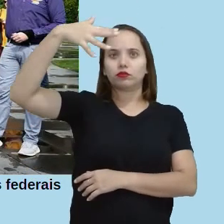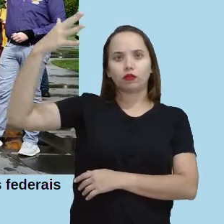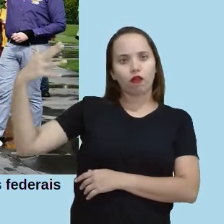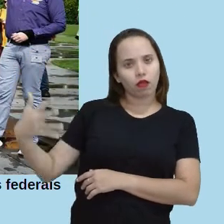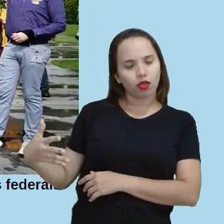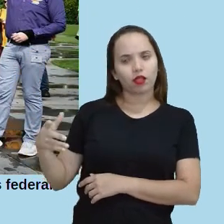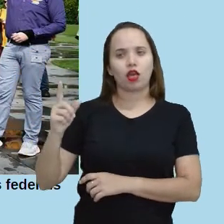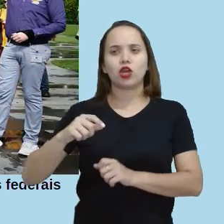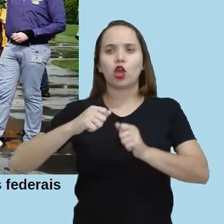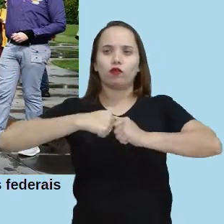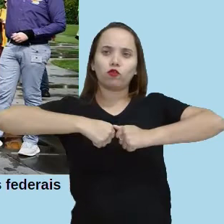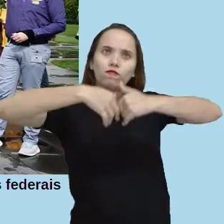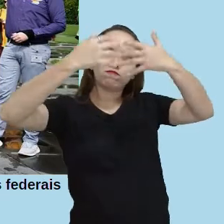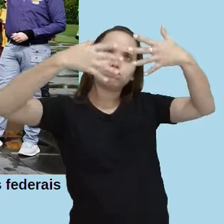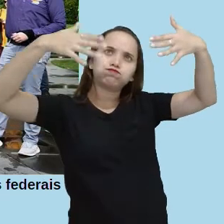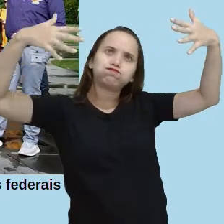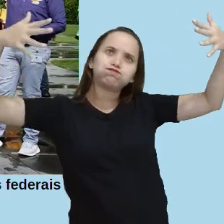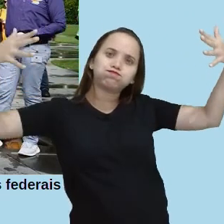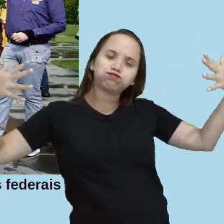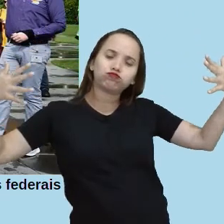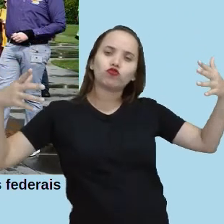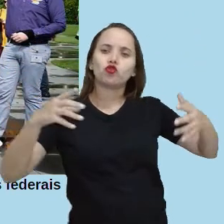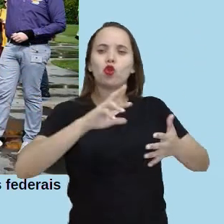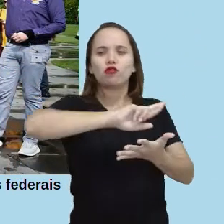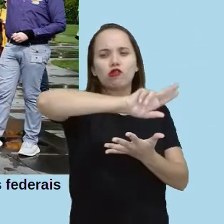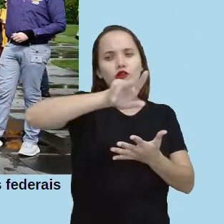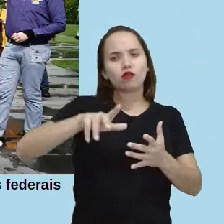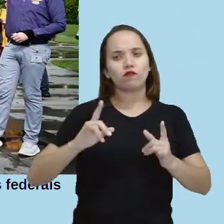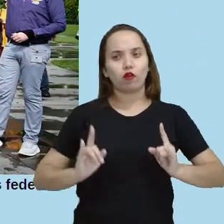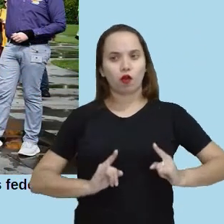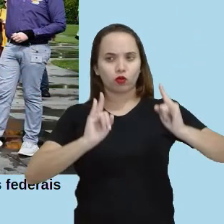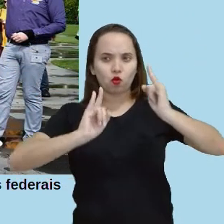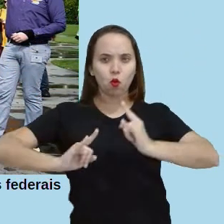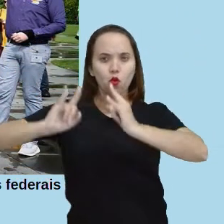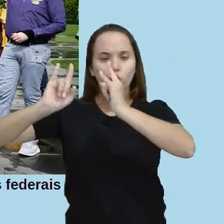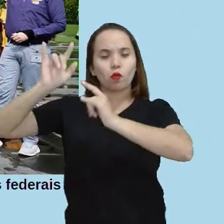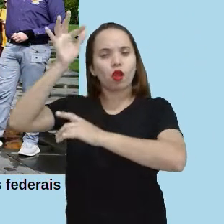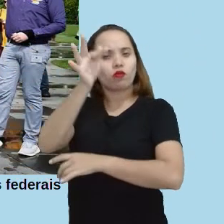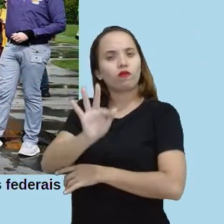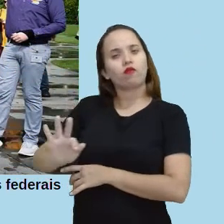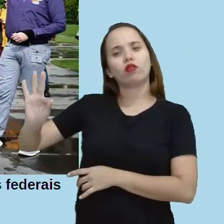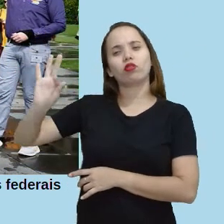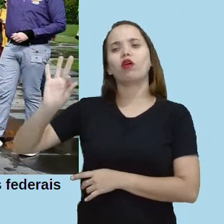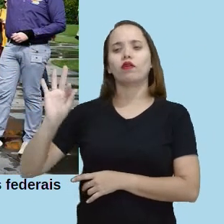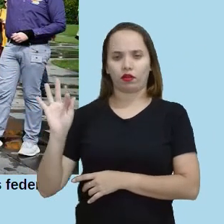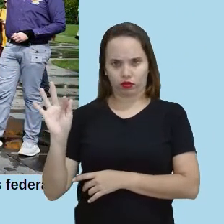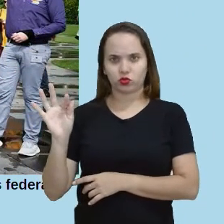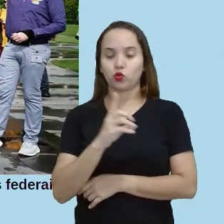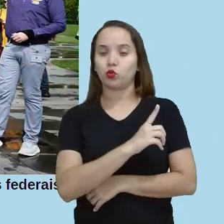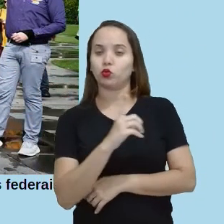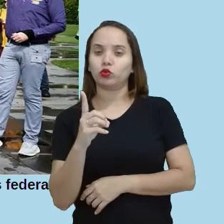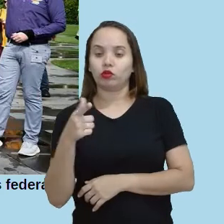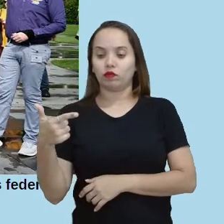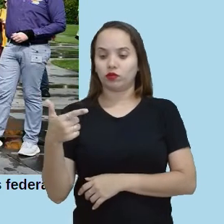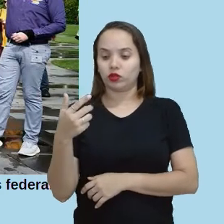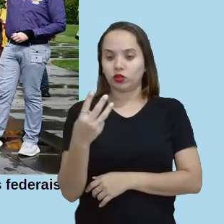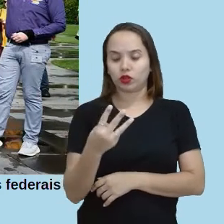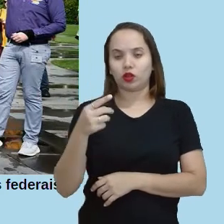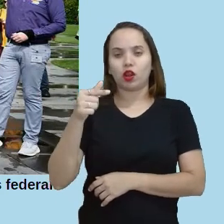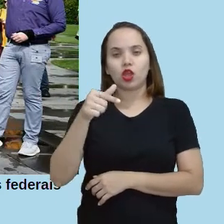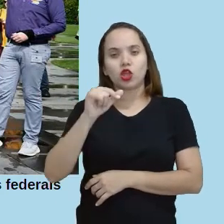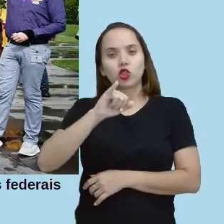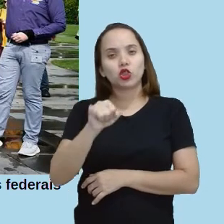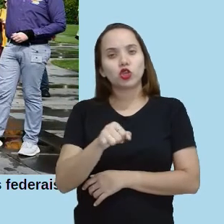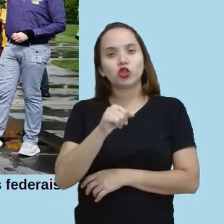vários prédios federais. Foi no dia 23 de julho desse ano, de 2022. Essa bandeira